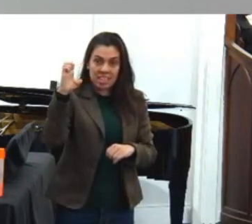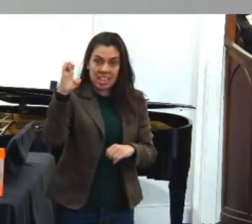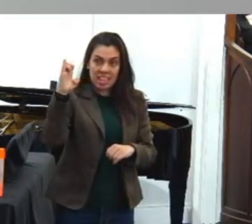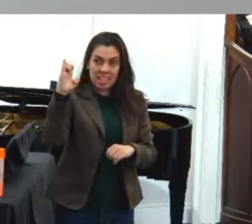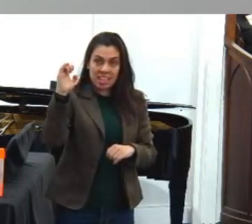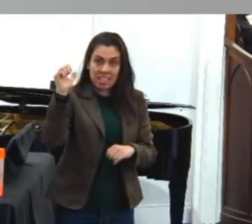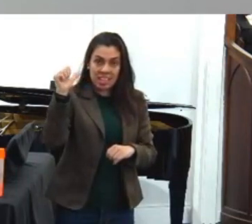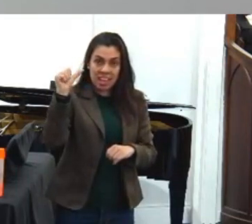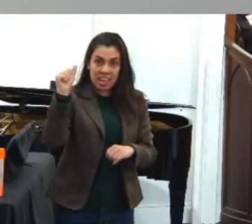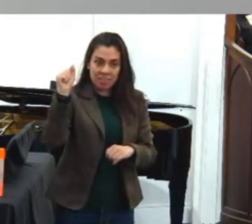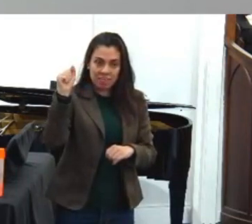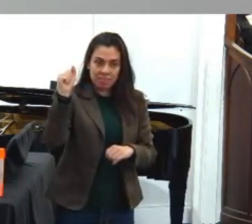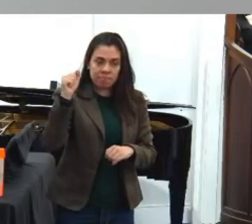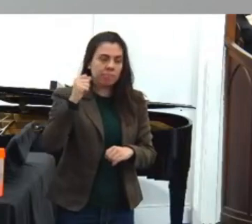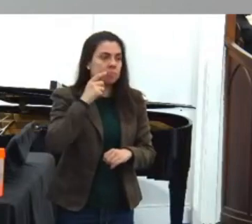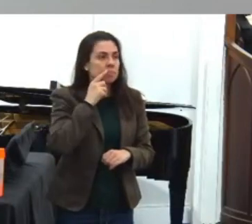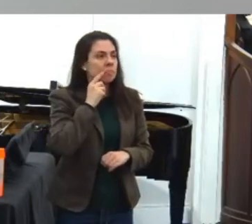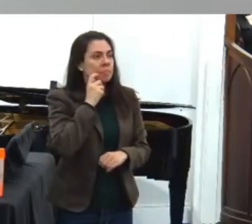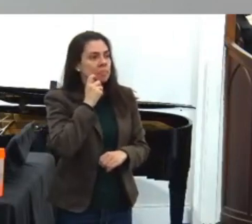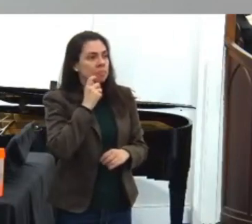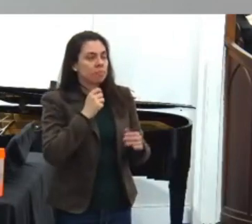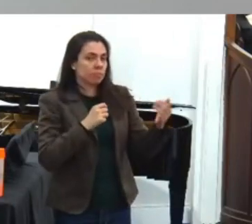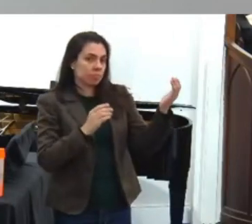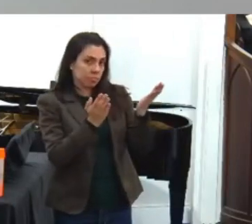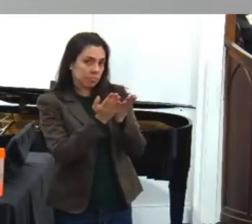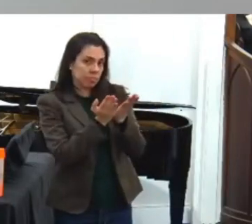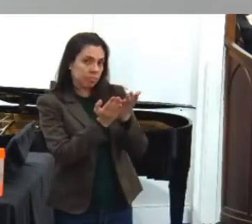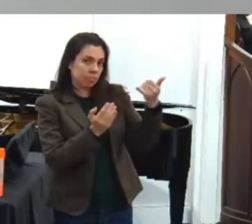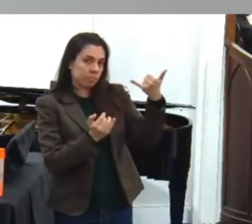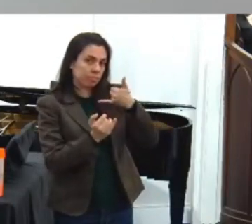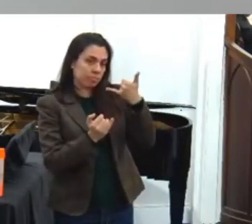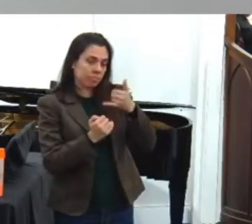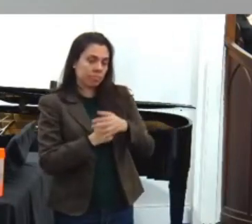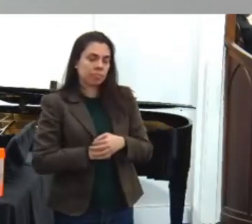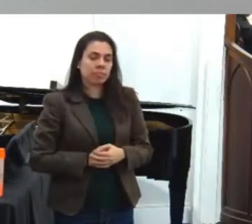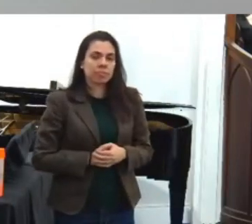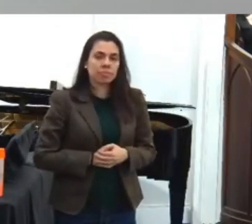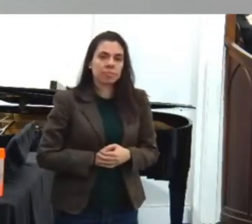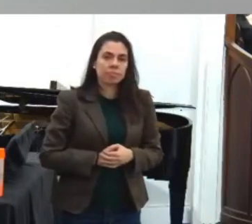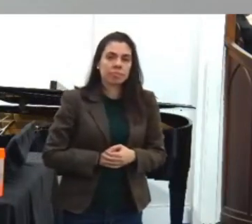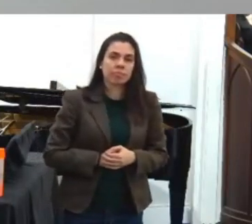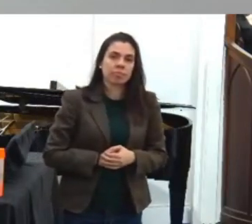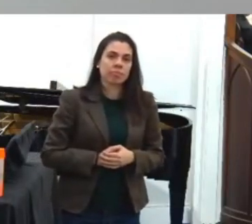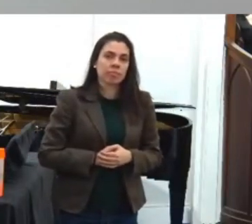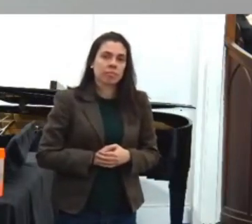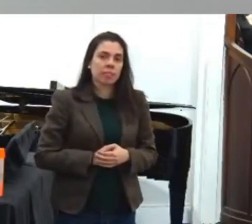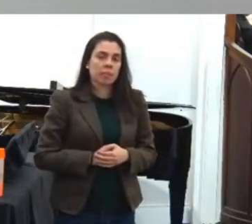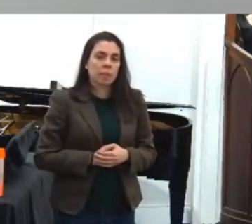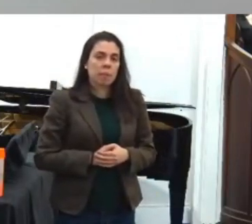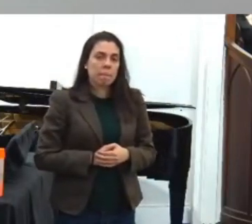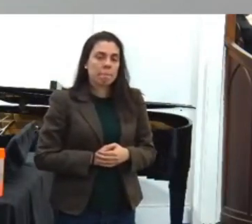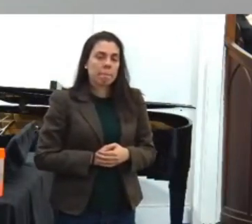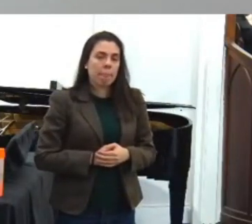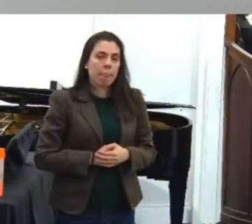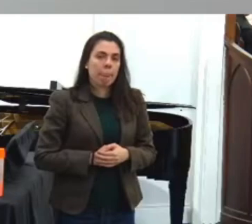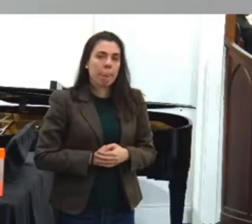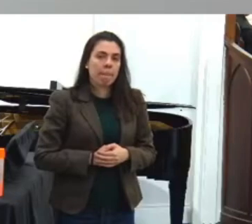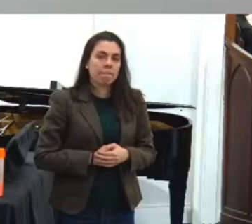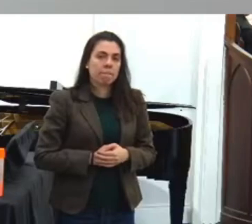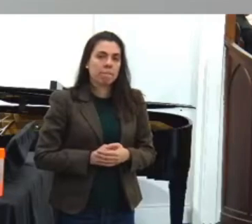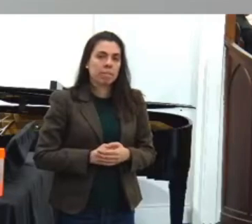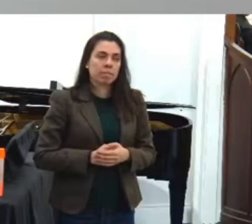Assim nos diz a palavra de Deus. Ao anjo da igreja em